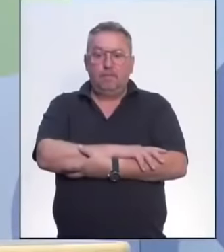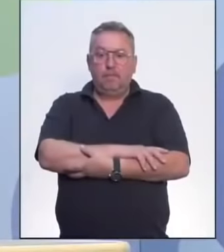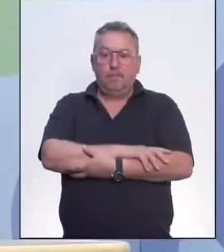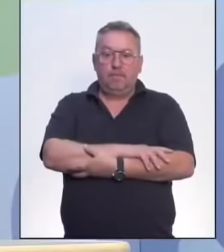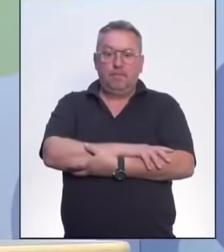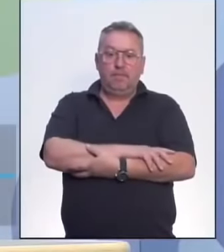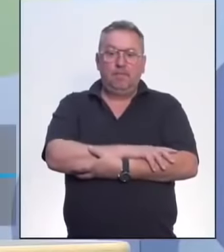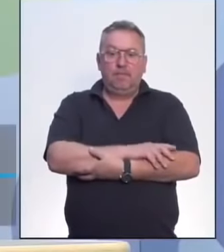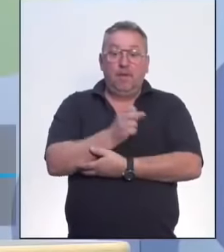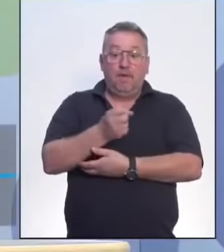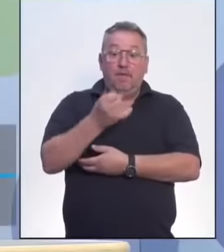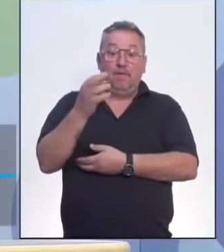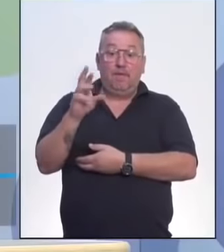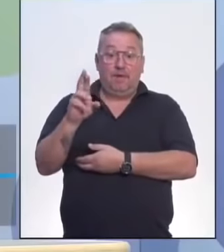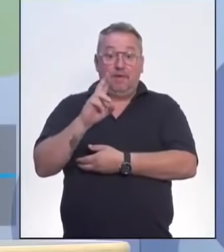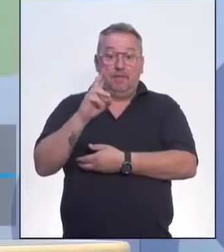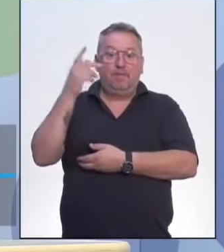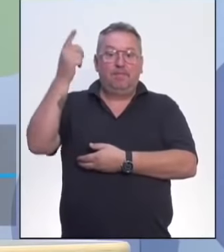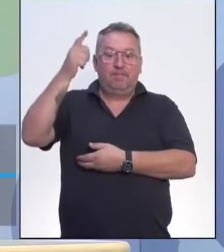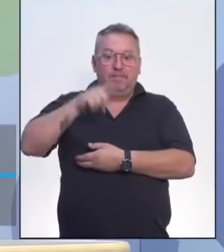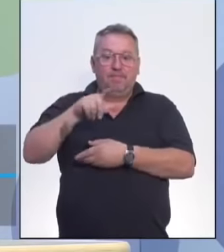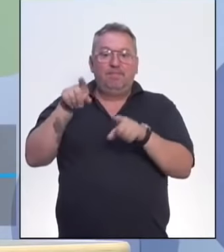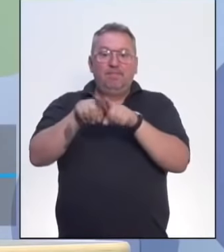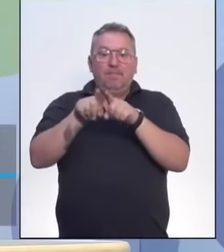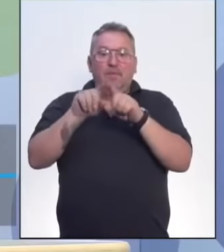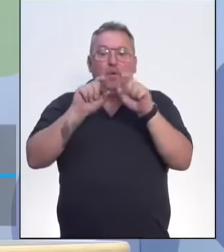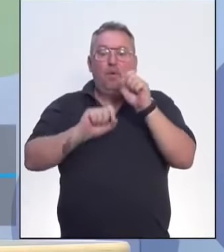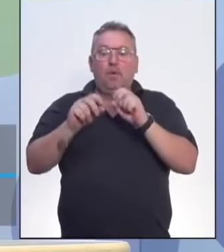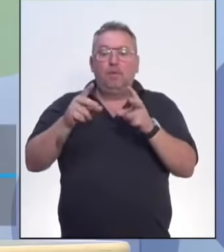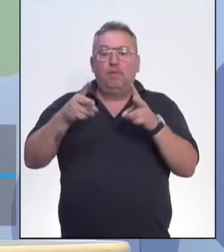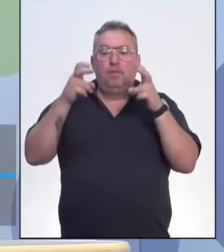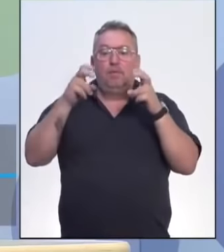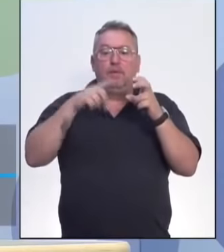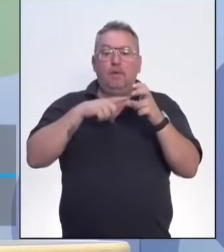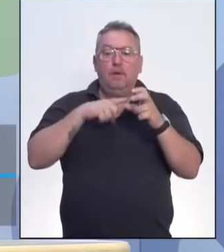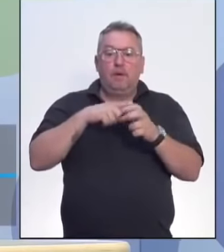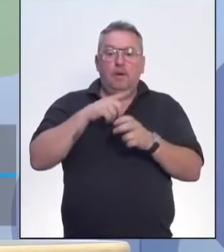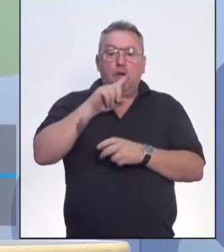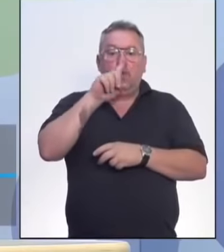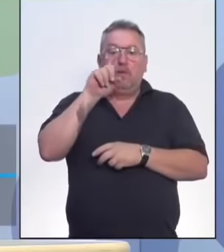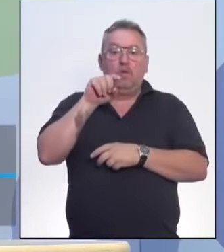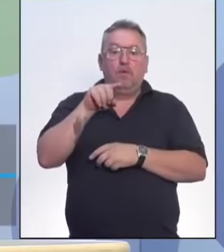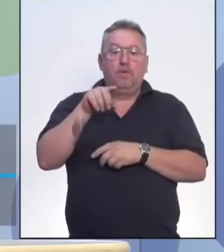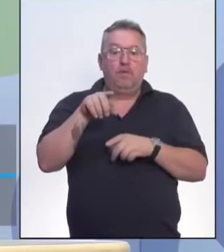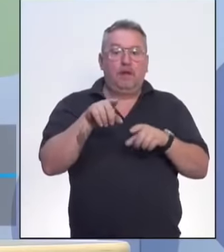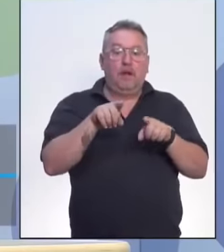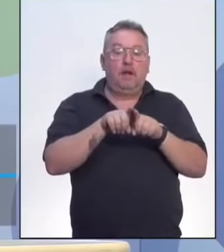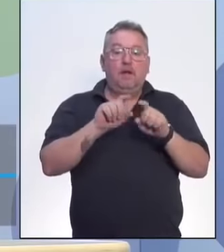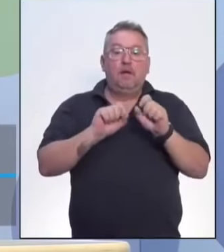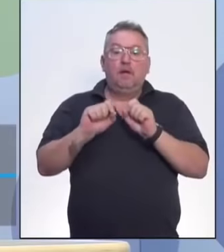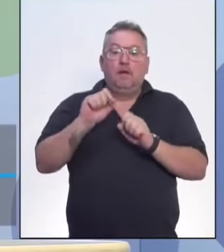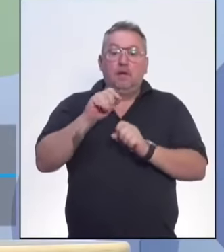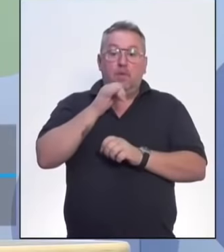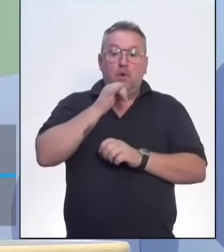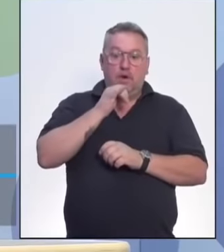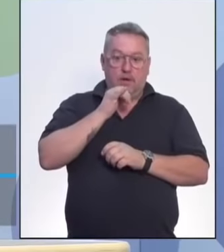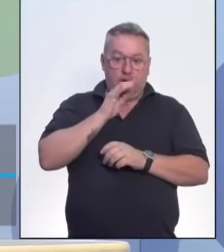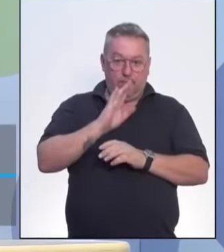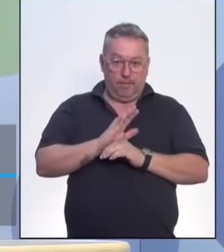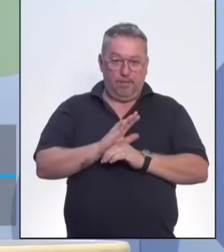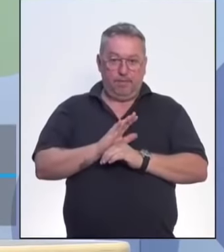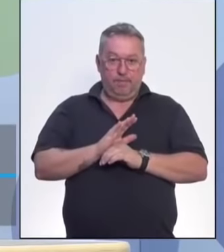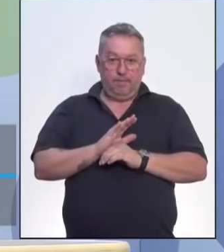Osmar, várias respostas novamente, só que também percebi que existe dúvida aqui. Então, por